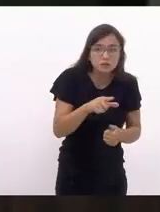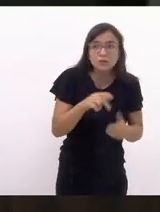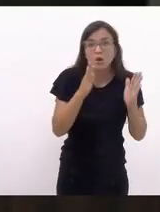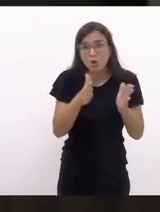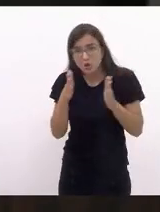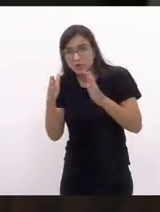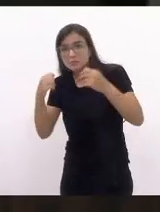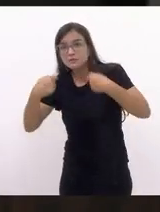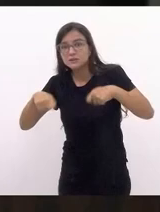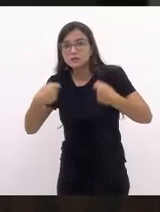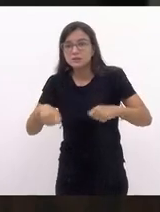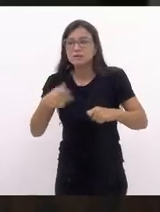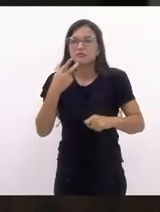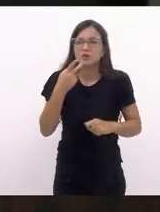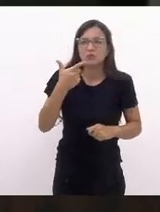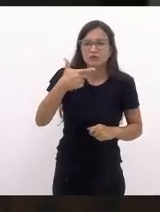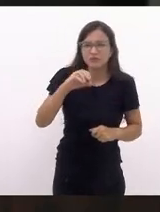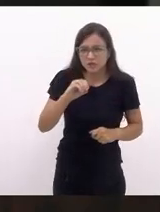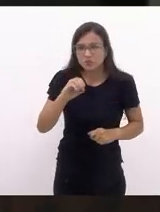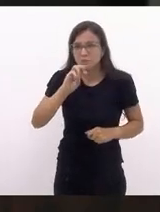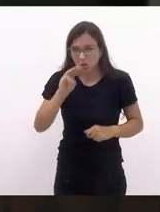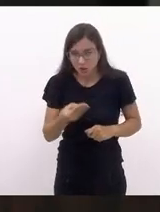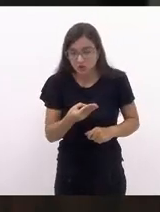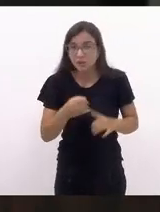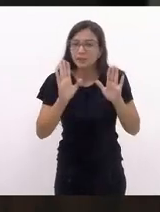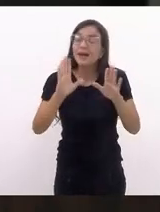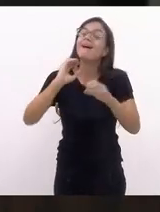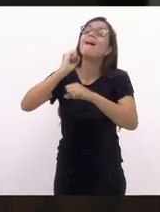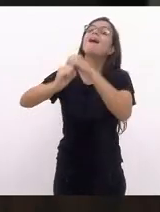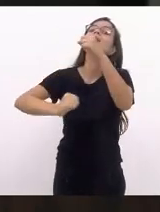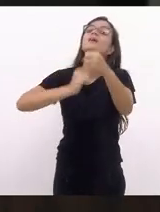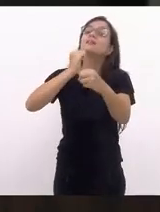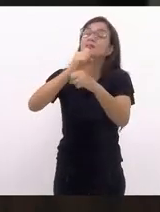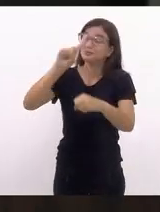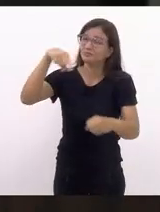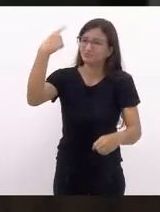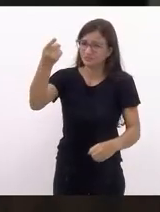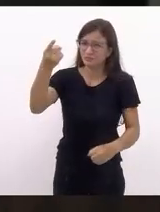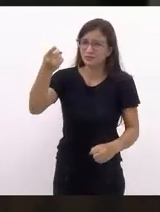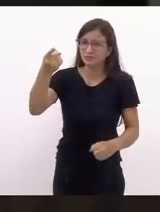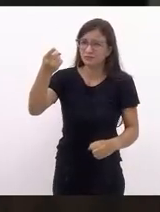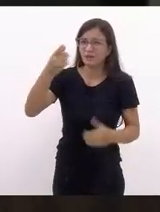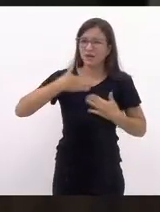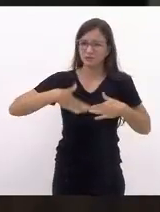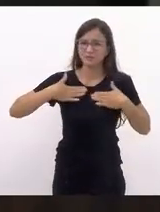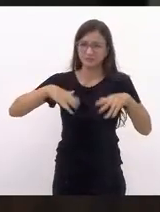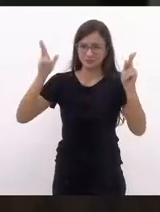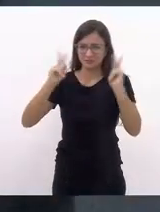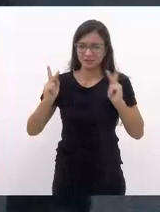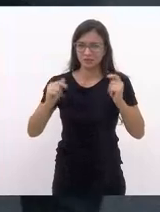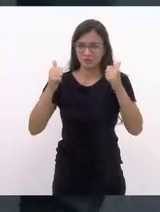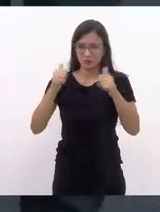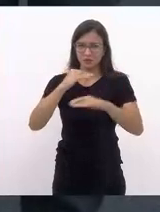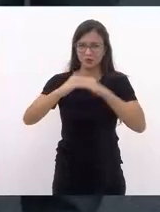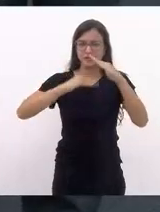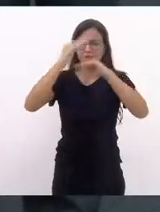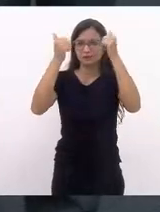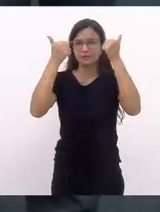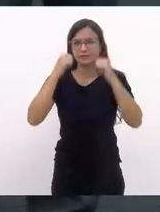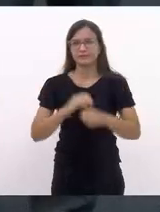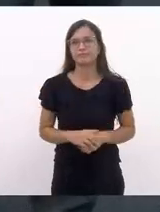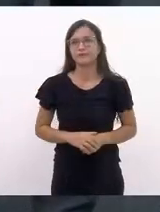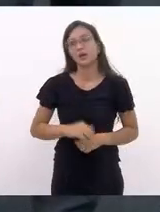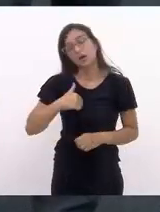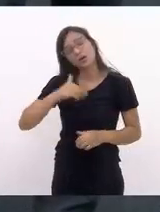diz que lá são necessário 20 mas aí mano que vem tranquilidade paz e Progresso confiamos muito em